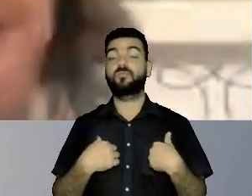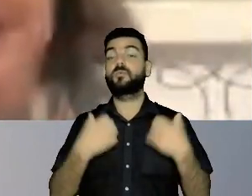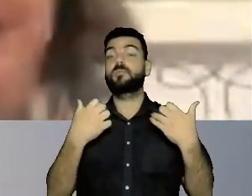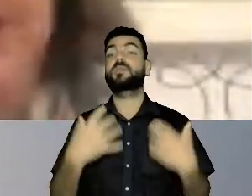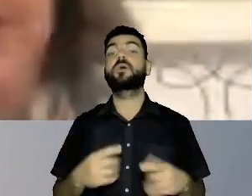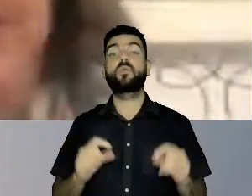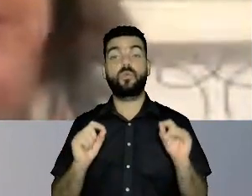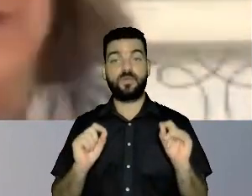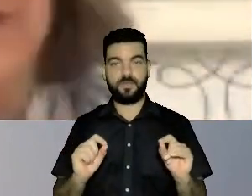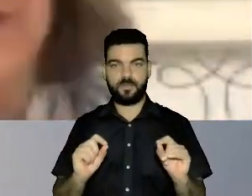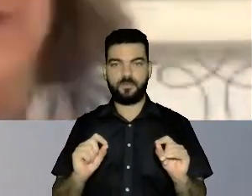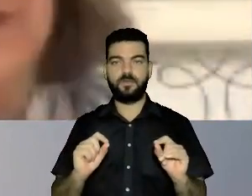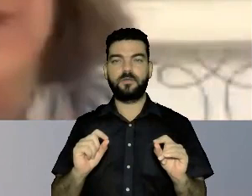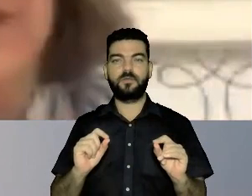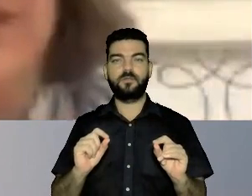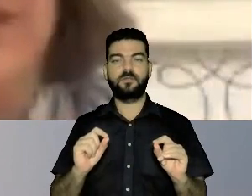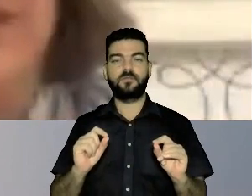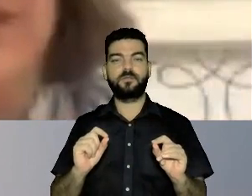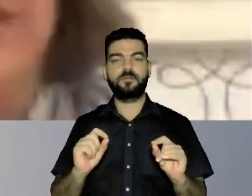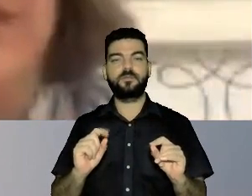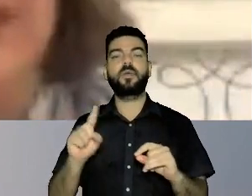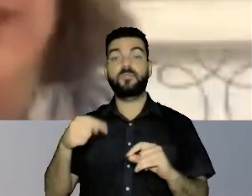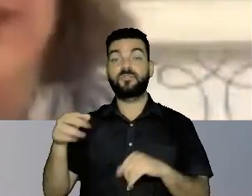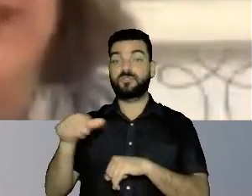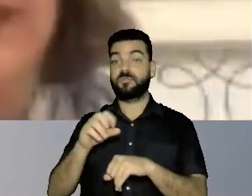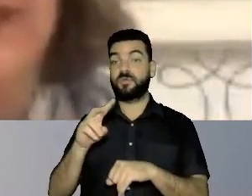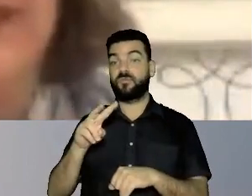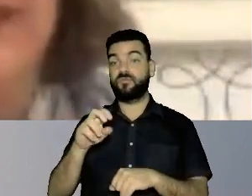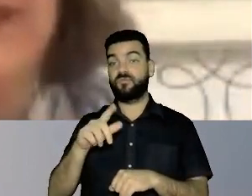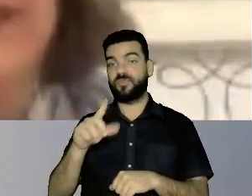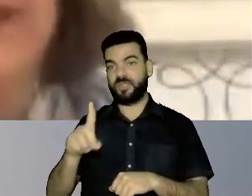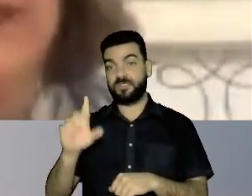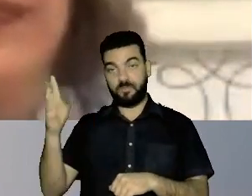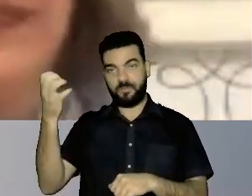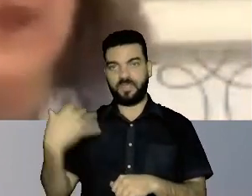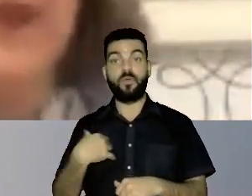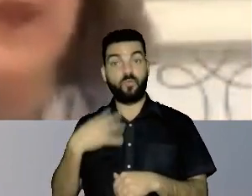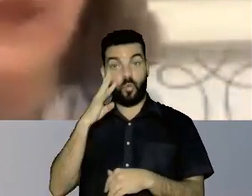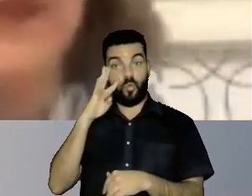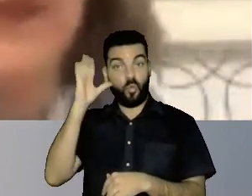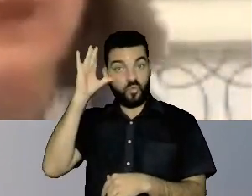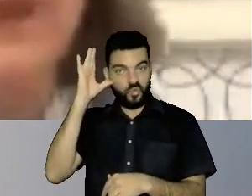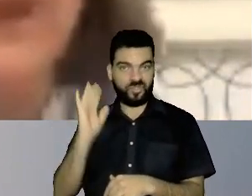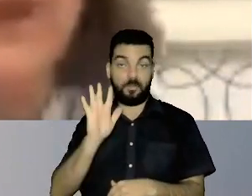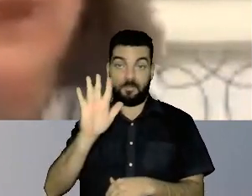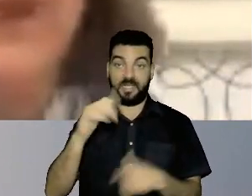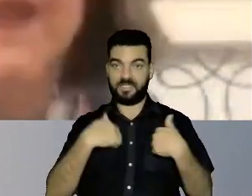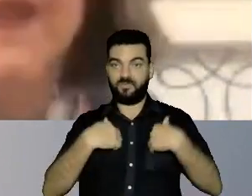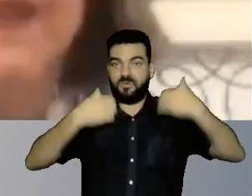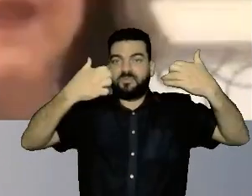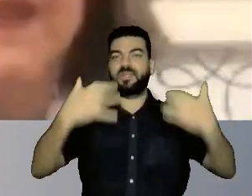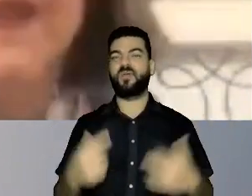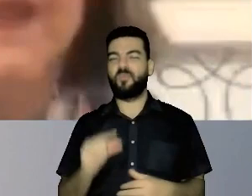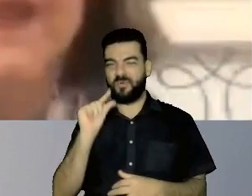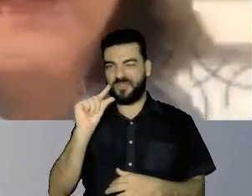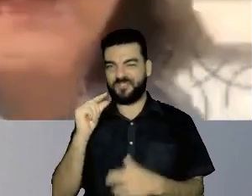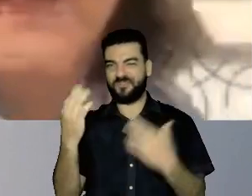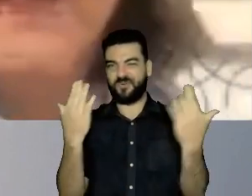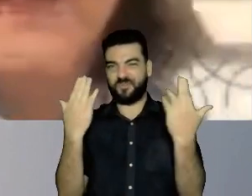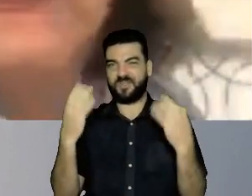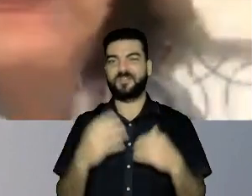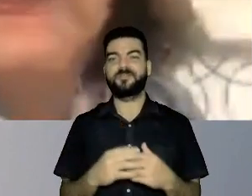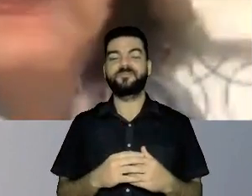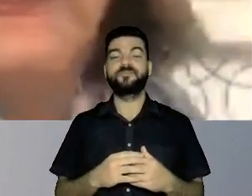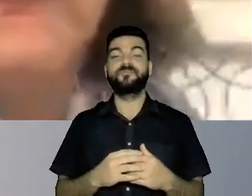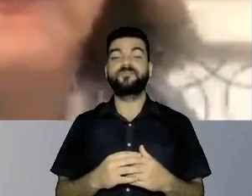questões super importantes. Eu pontuo da fala dela, eu logo vou passar a palavra para o professor Vlad, porque eu estou louca para